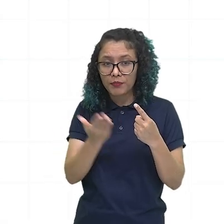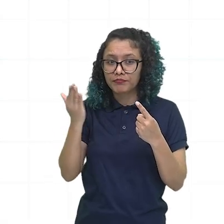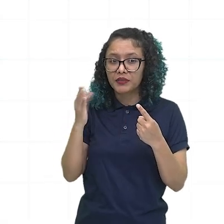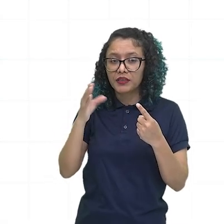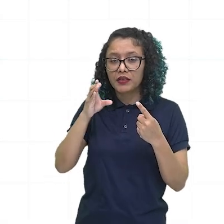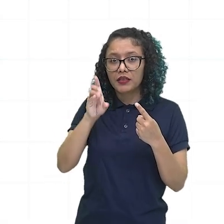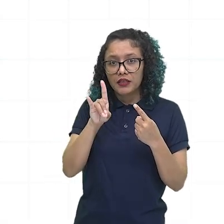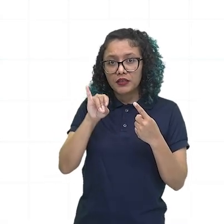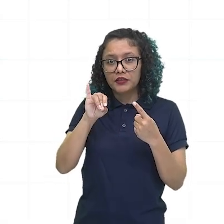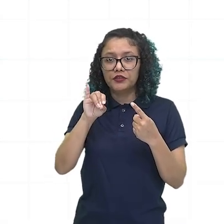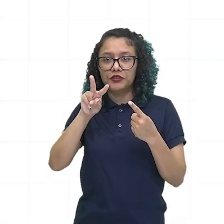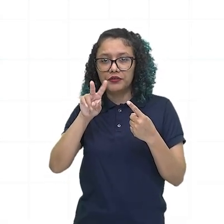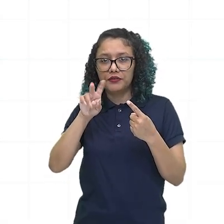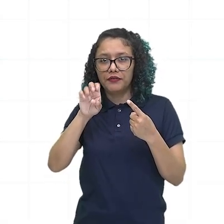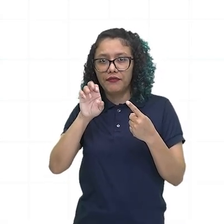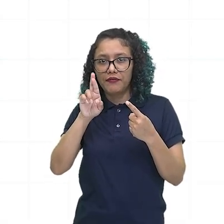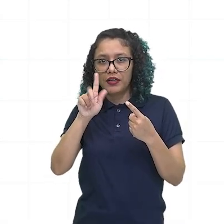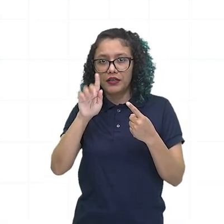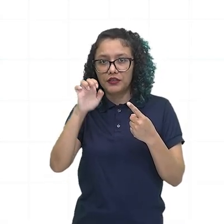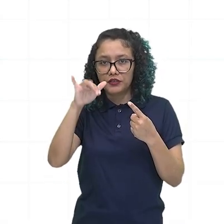divergentes, né, nesse tipo